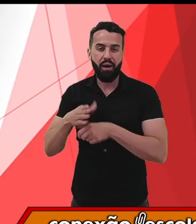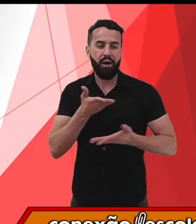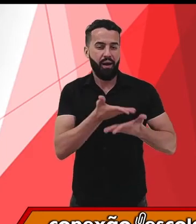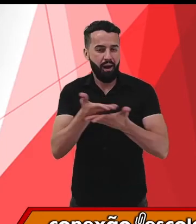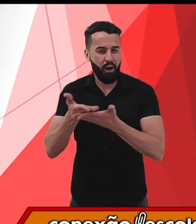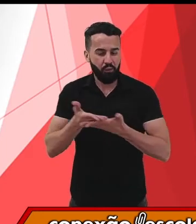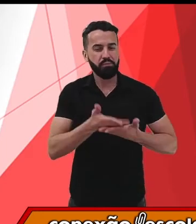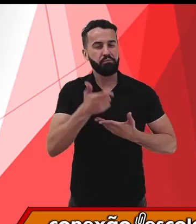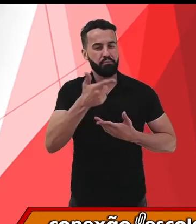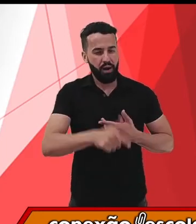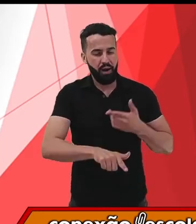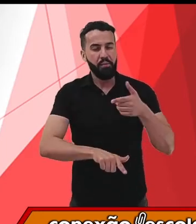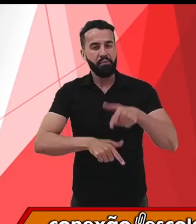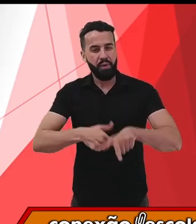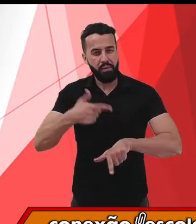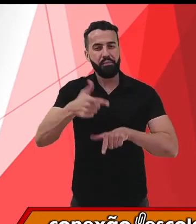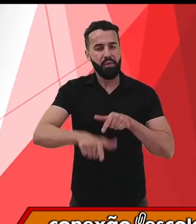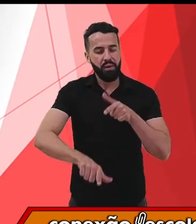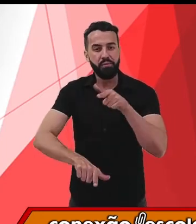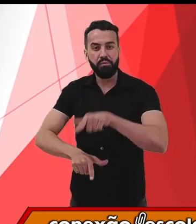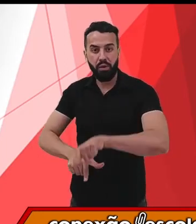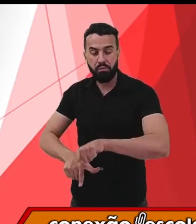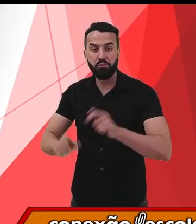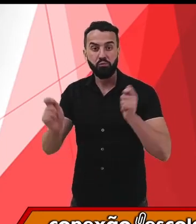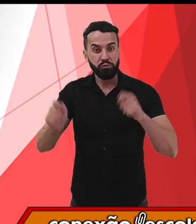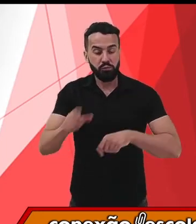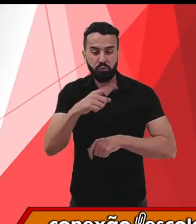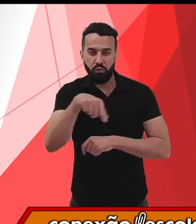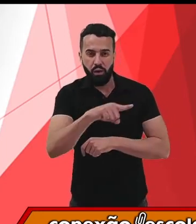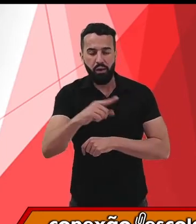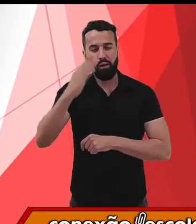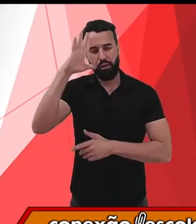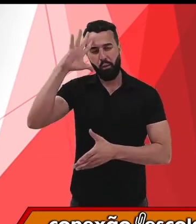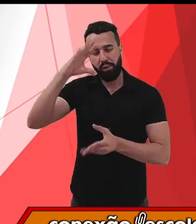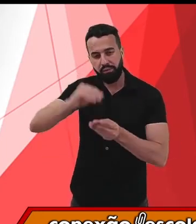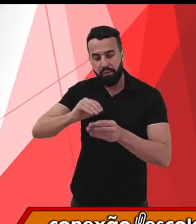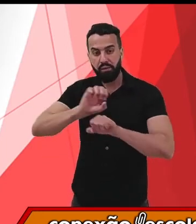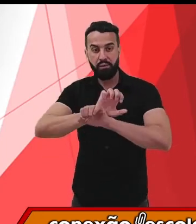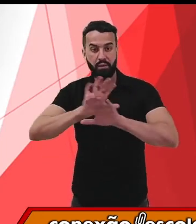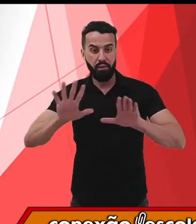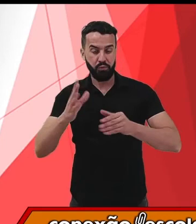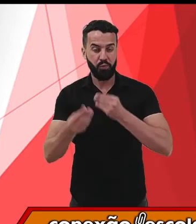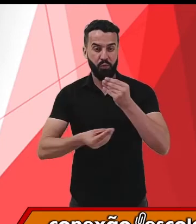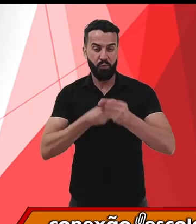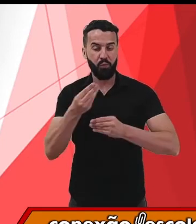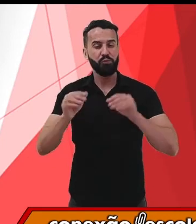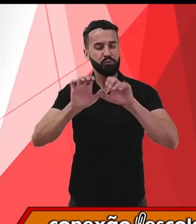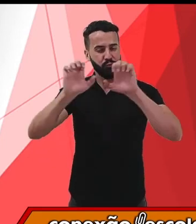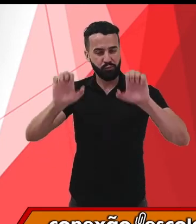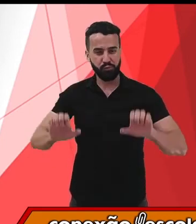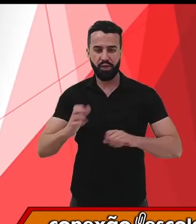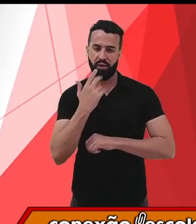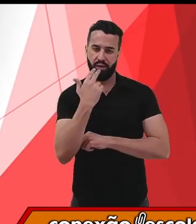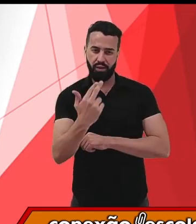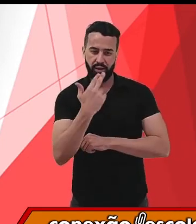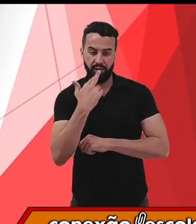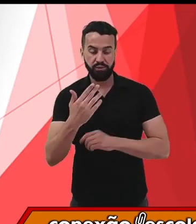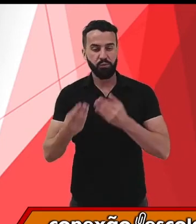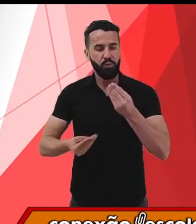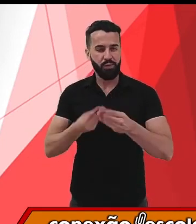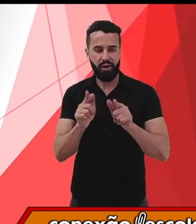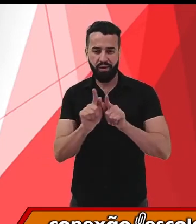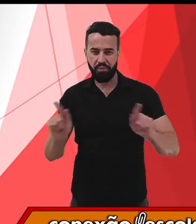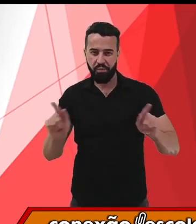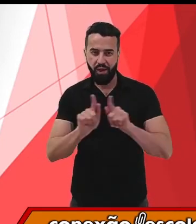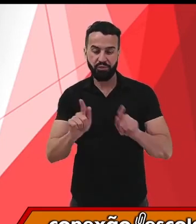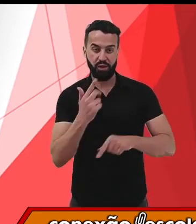vai trazer para você uma estrutura do que é a língua inglesa, do que é a gramática da língua inglesa. Quando a gente estuda os